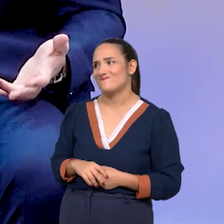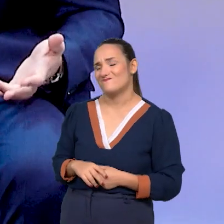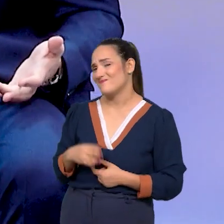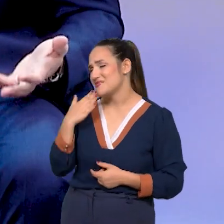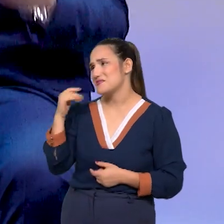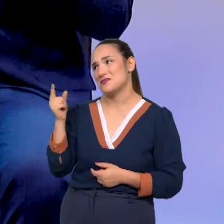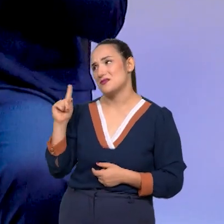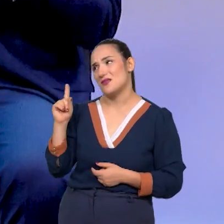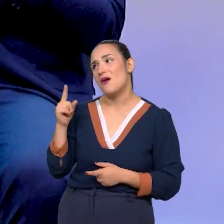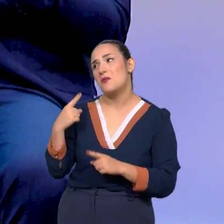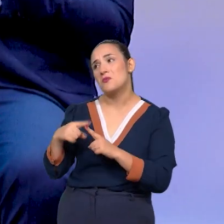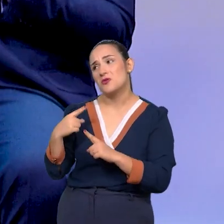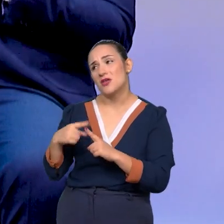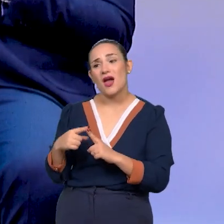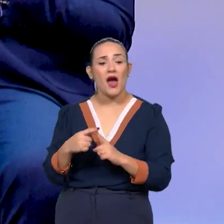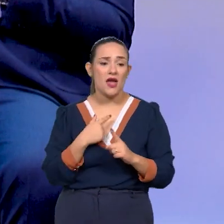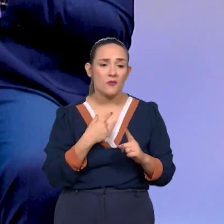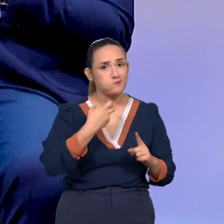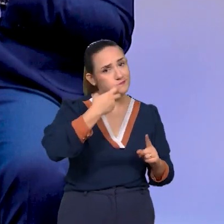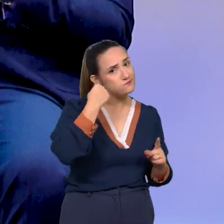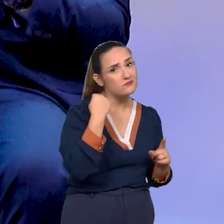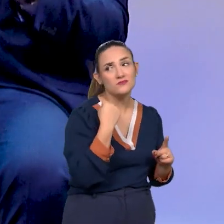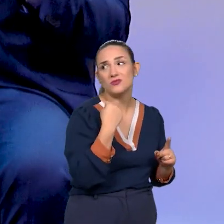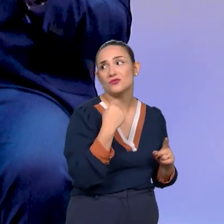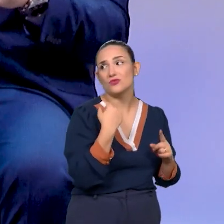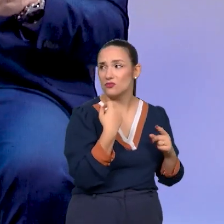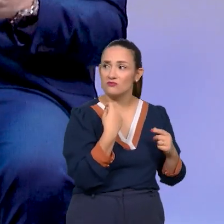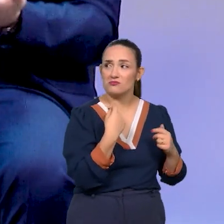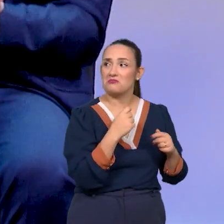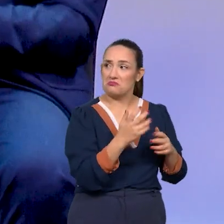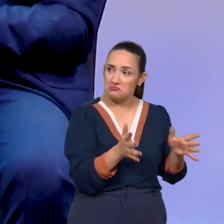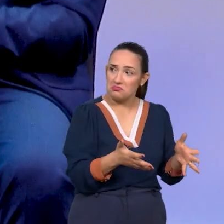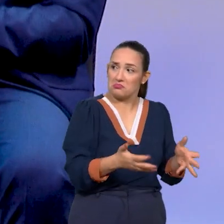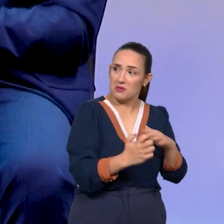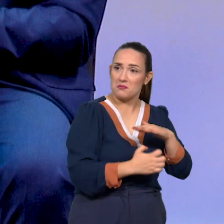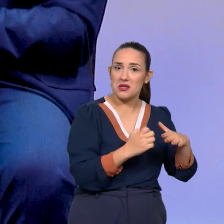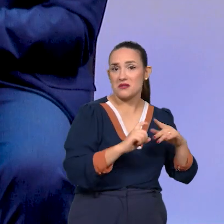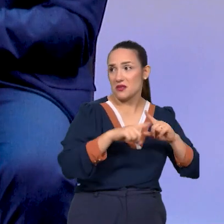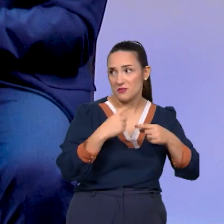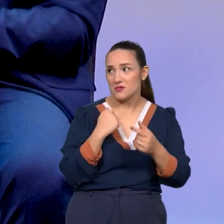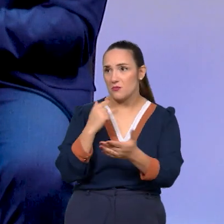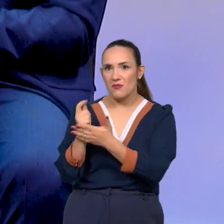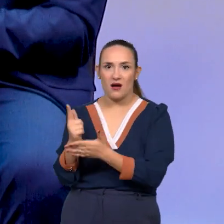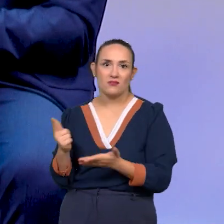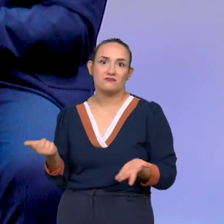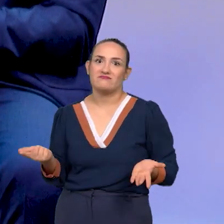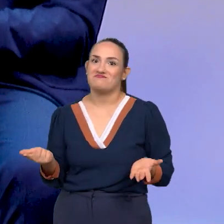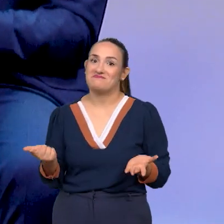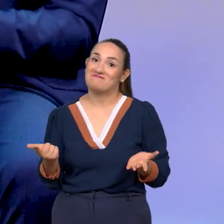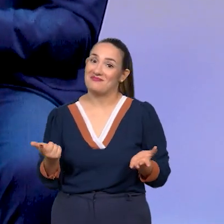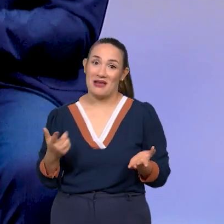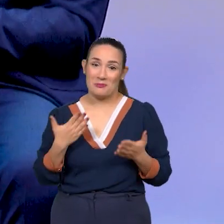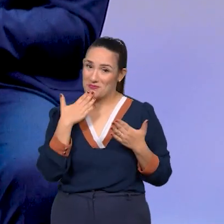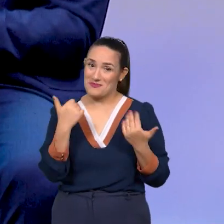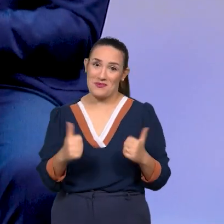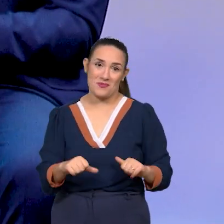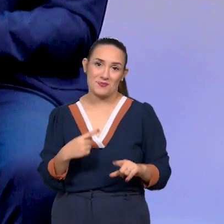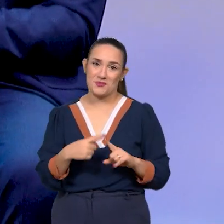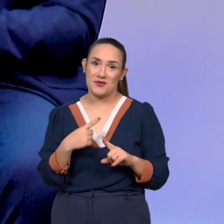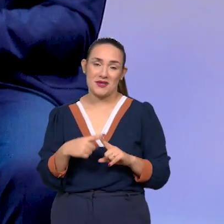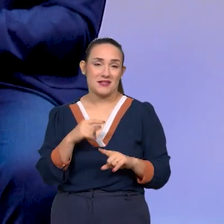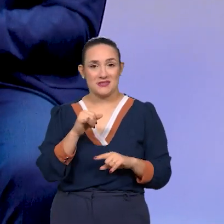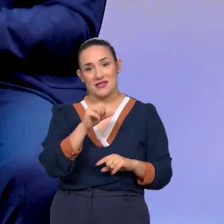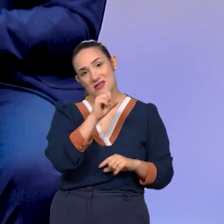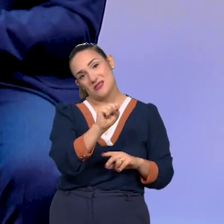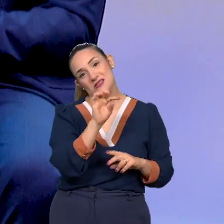o tributo só que ele tá assumindo o risco a partir do momento que o STF deu uma decisão se eu for discutir que